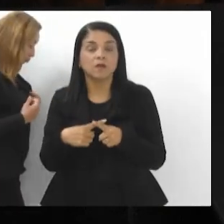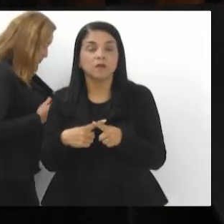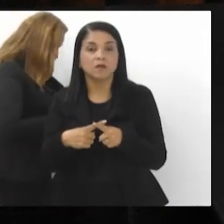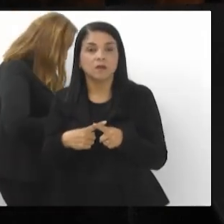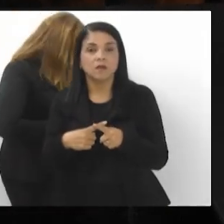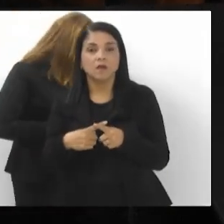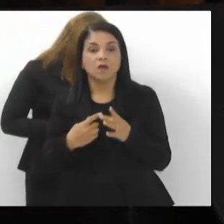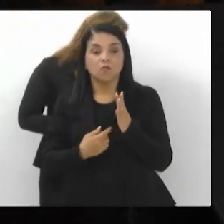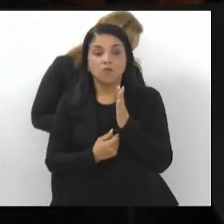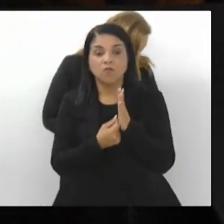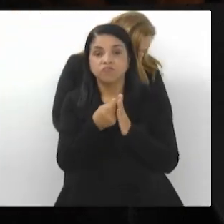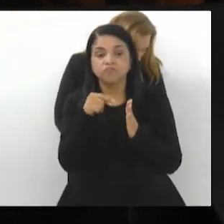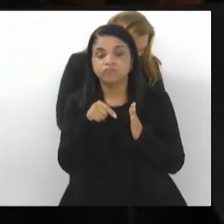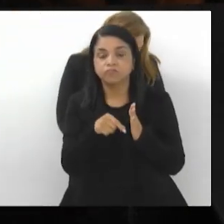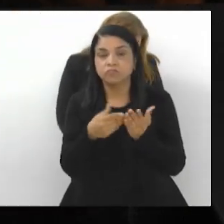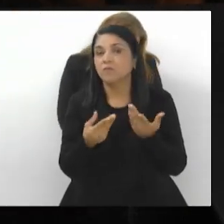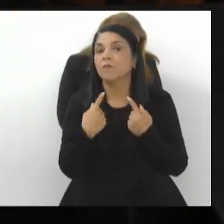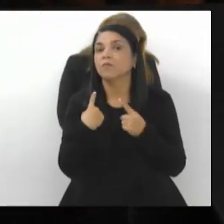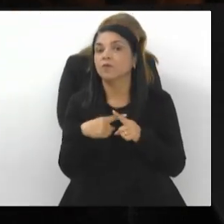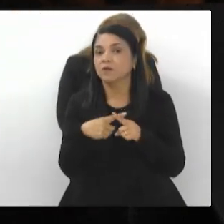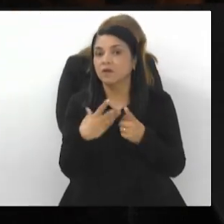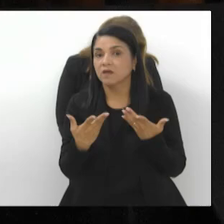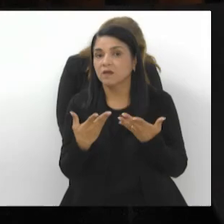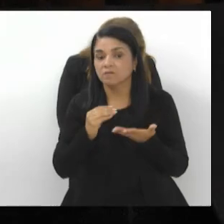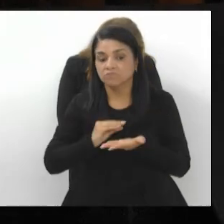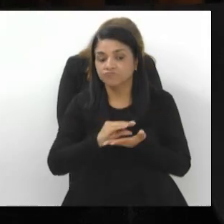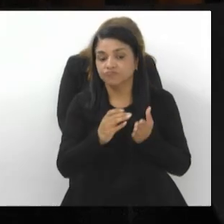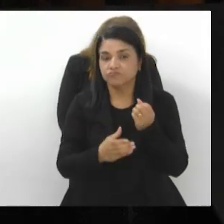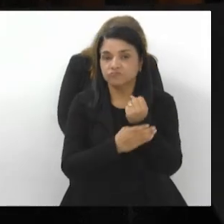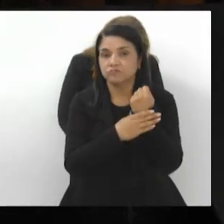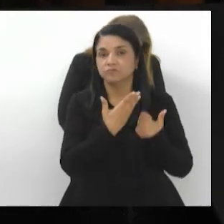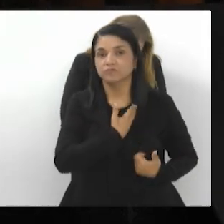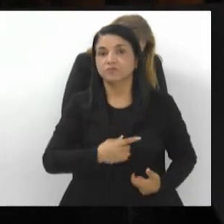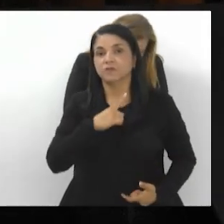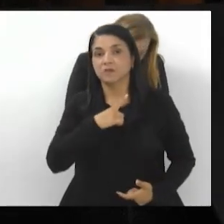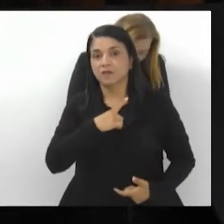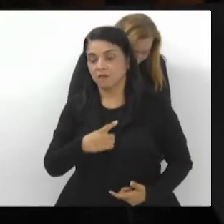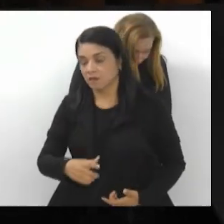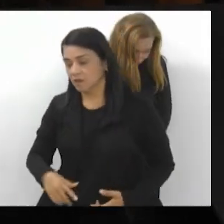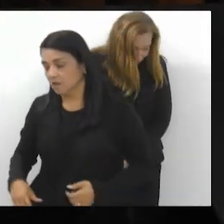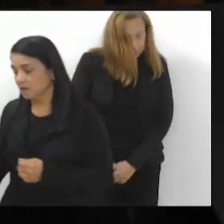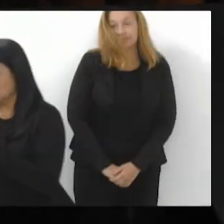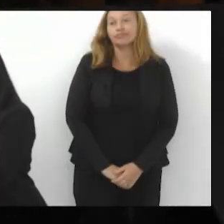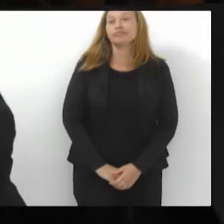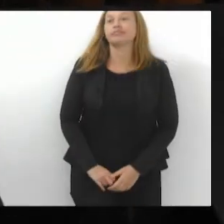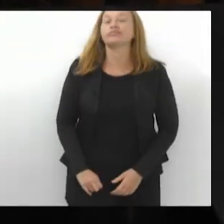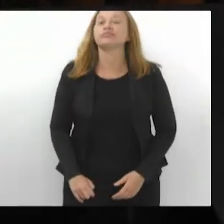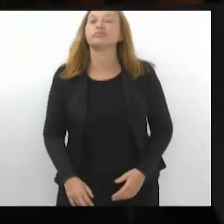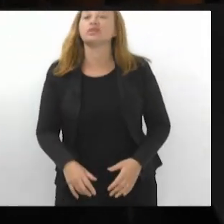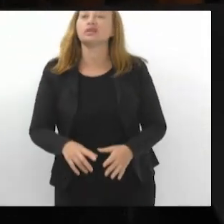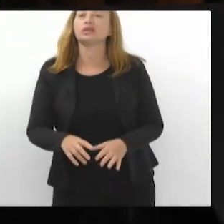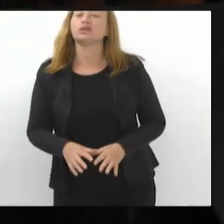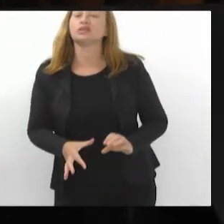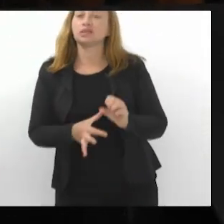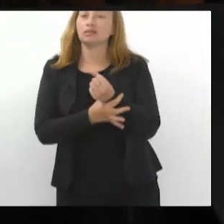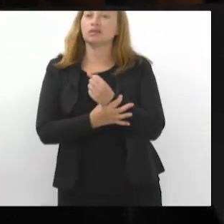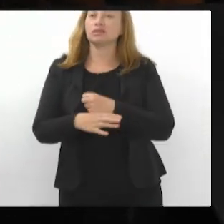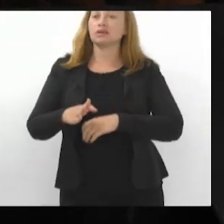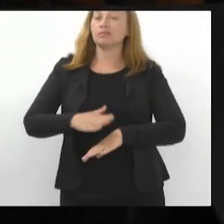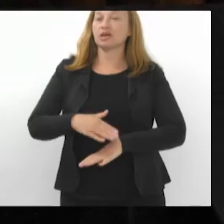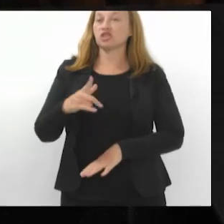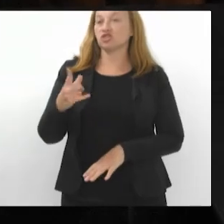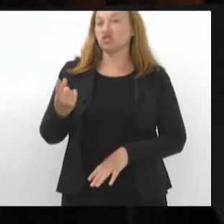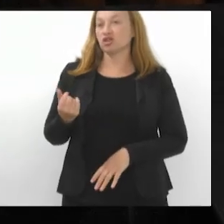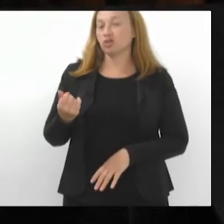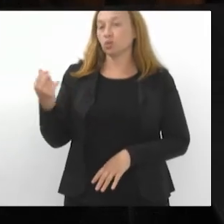lógica orçamentária quando se diz sobre segurança pública, porque segurança tem mais dinheiro do que educação e saúde